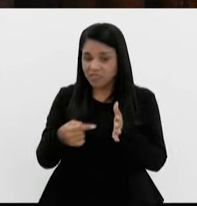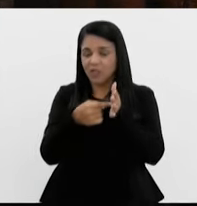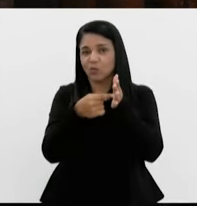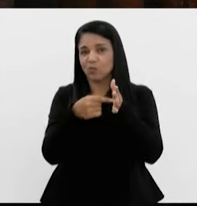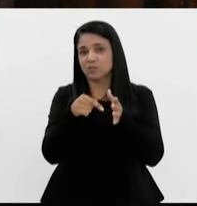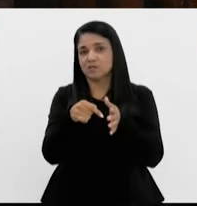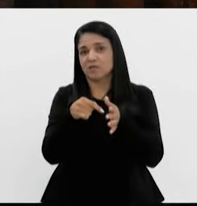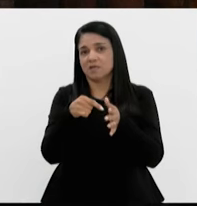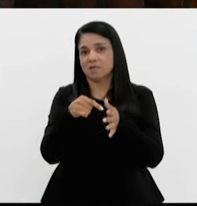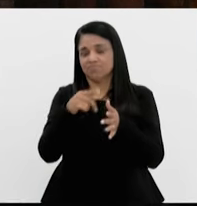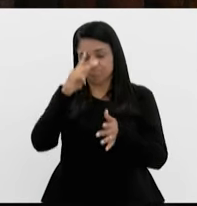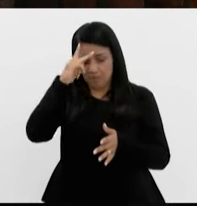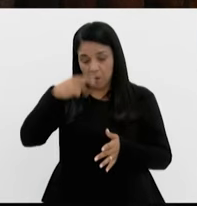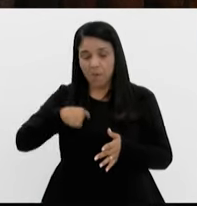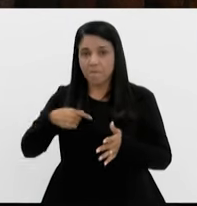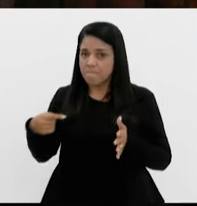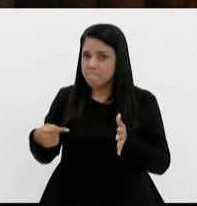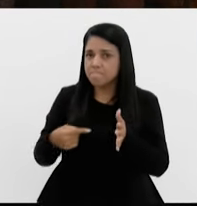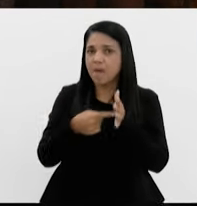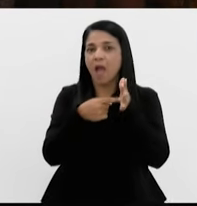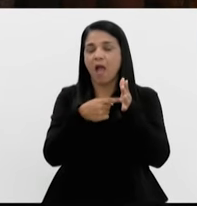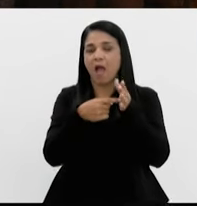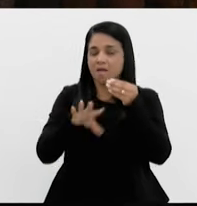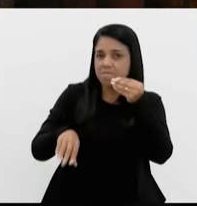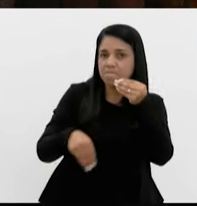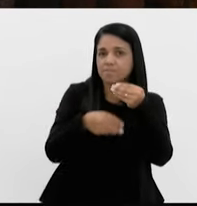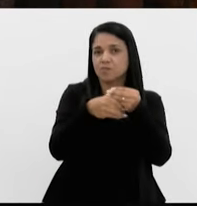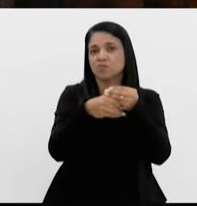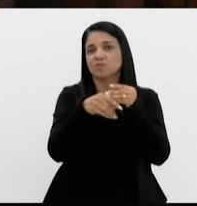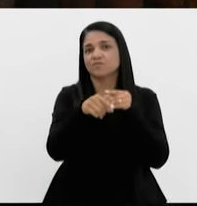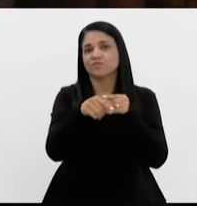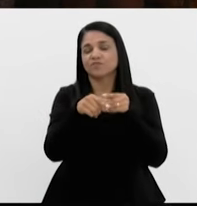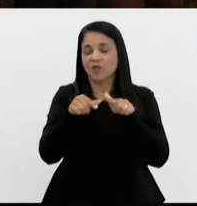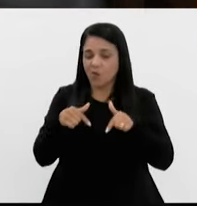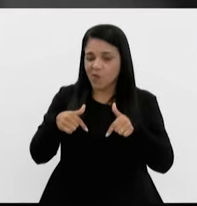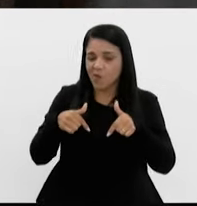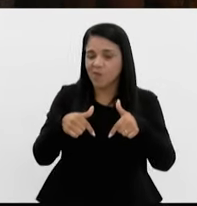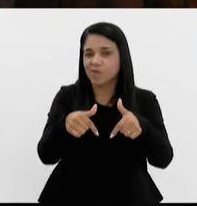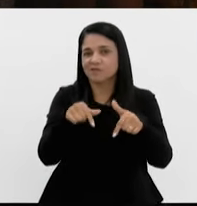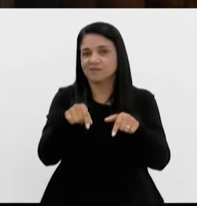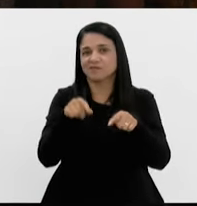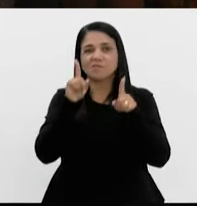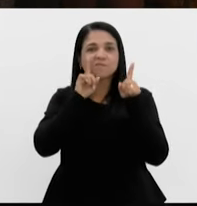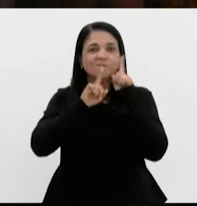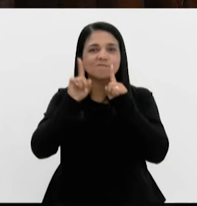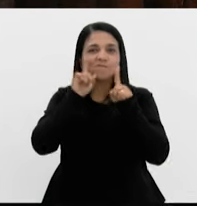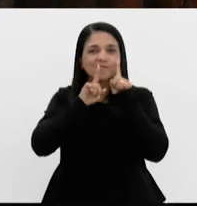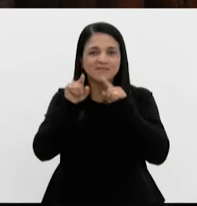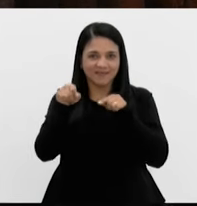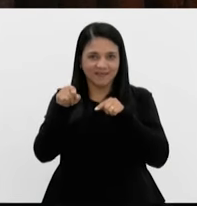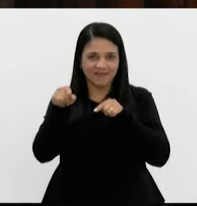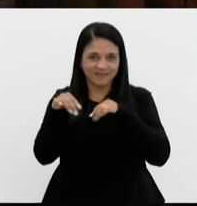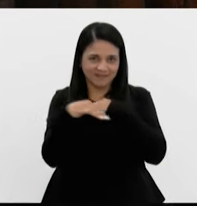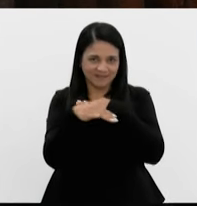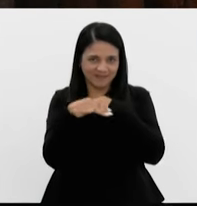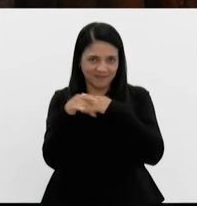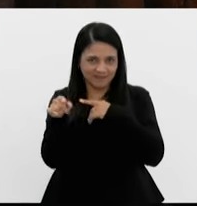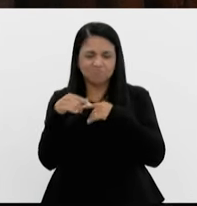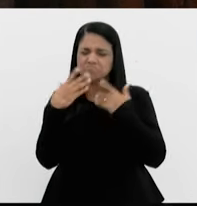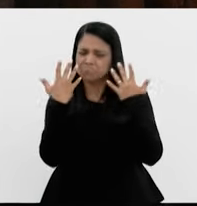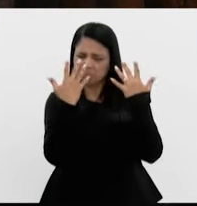próprio Felipe PB que seou a operação em Maricá Parabéns deputado Felipe